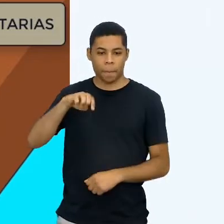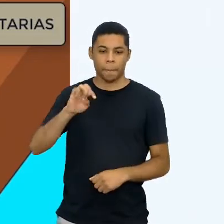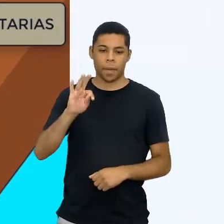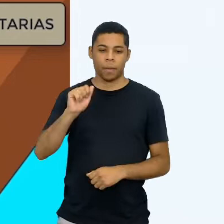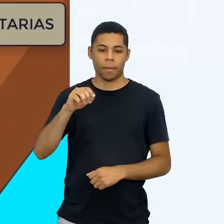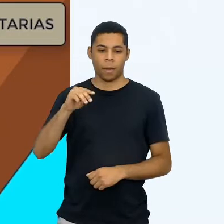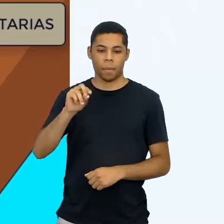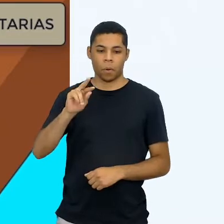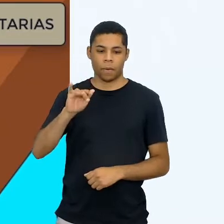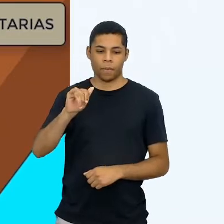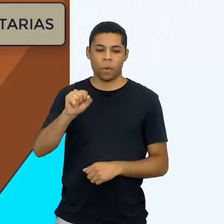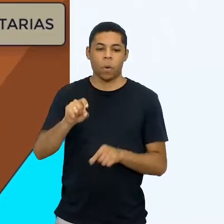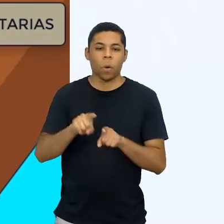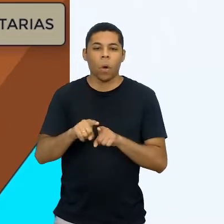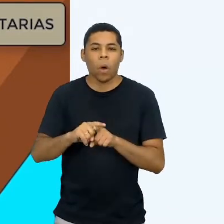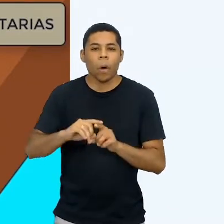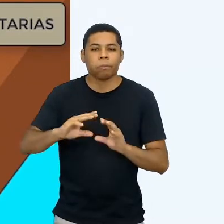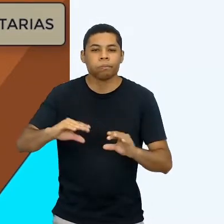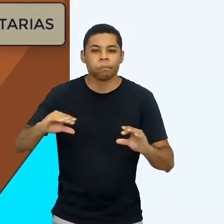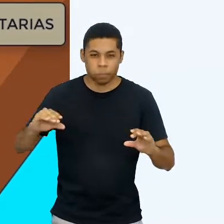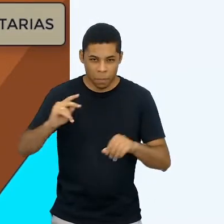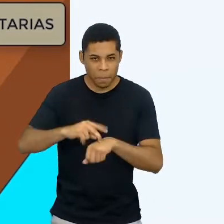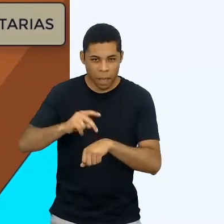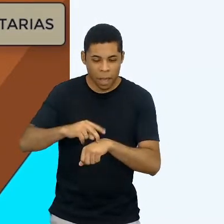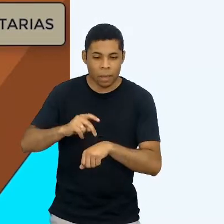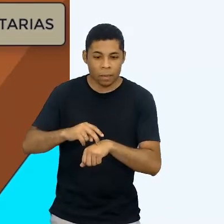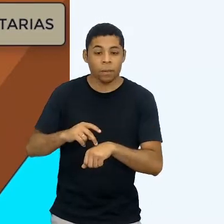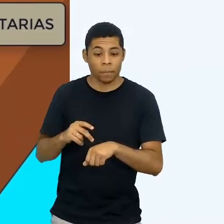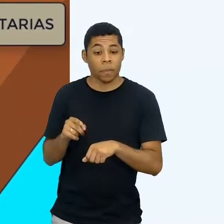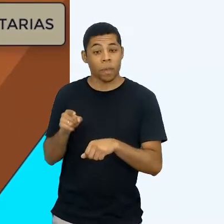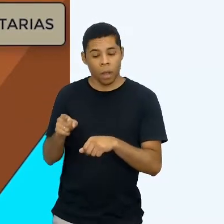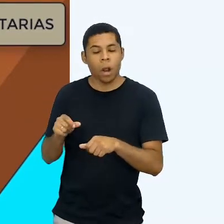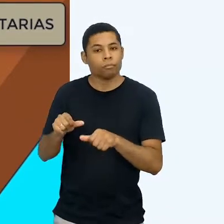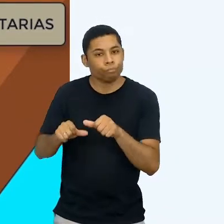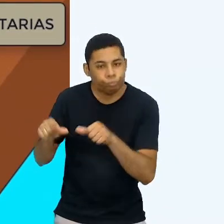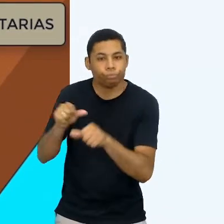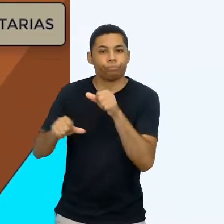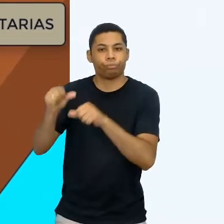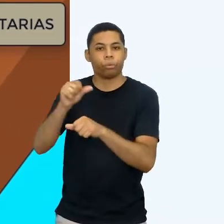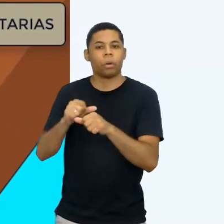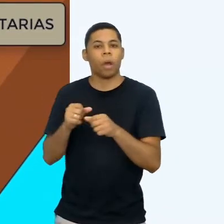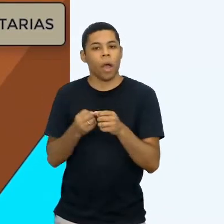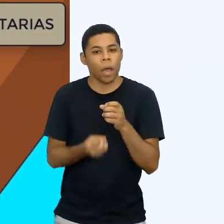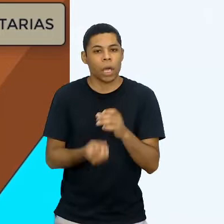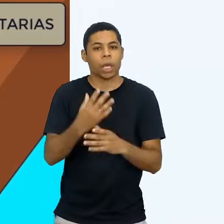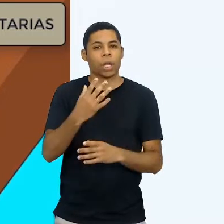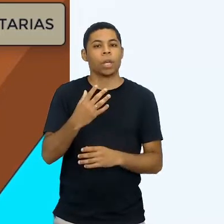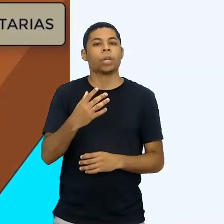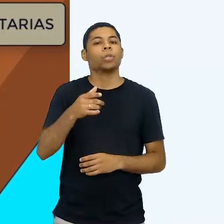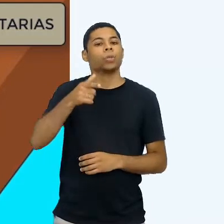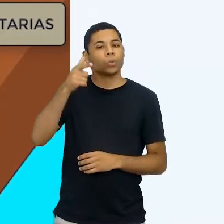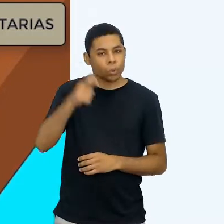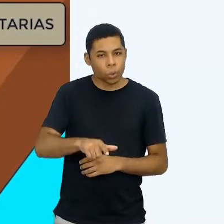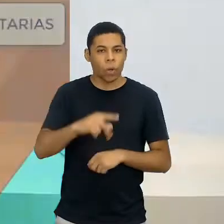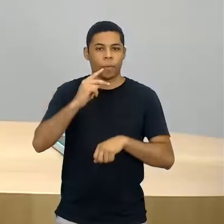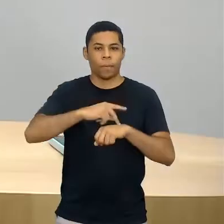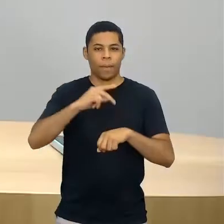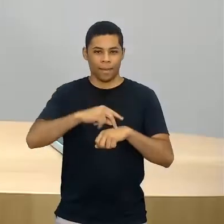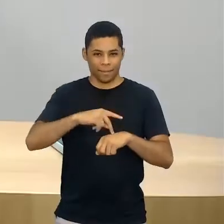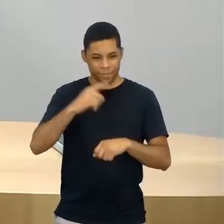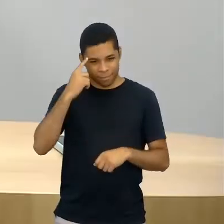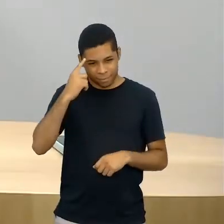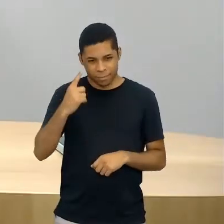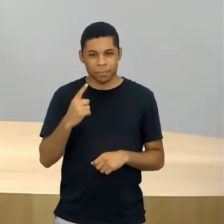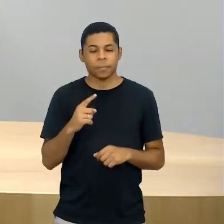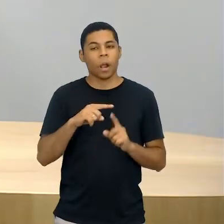de elevação, volta-se a um processo original e forma de novo aí o ciclo da rocha, certo? Pode voltar